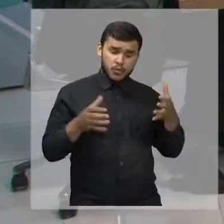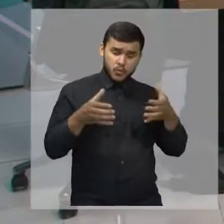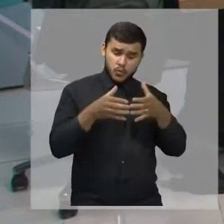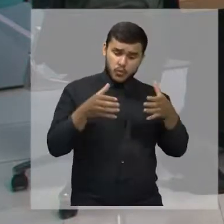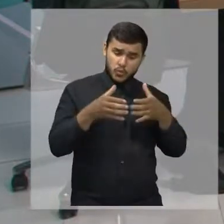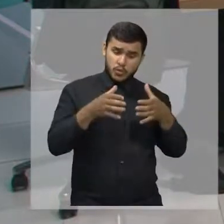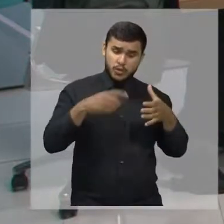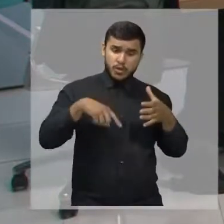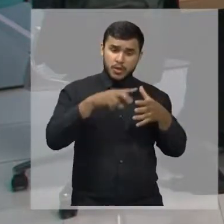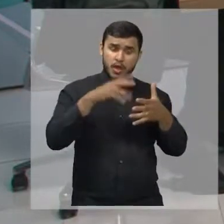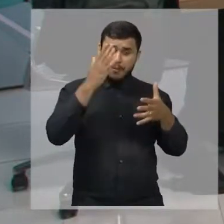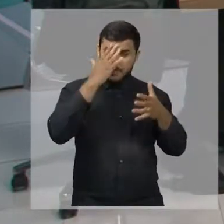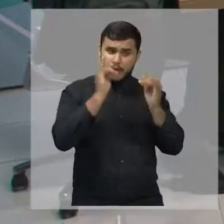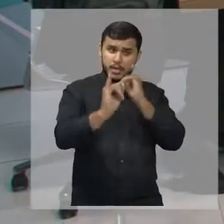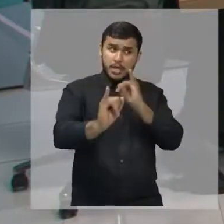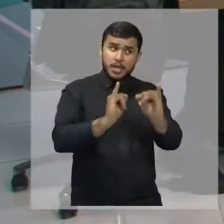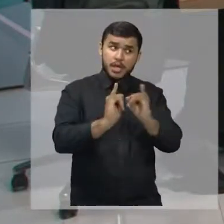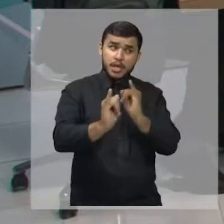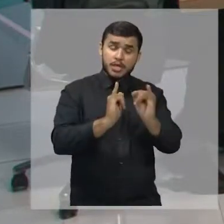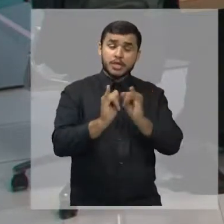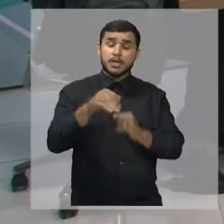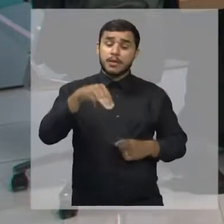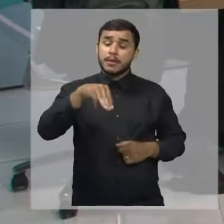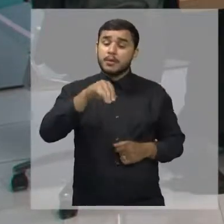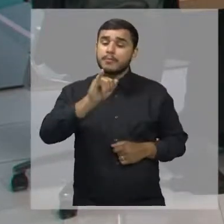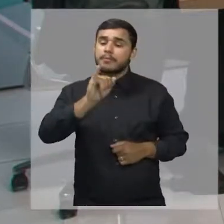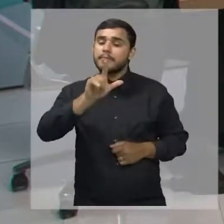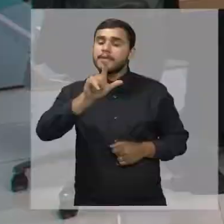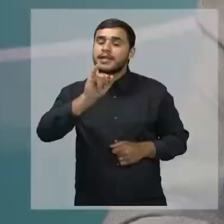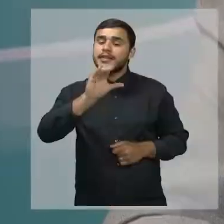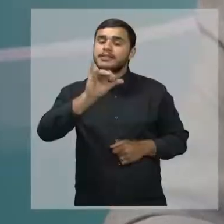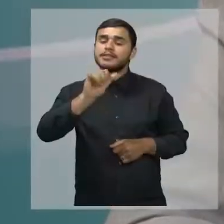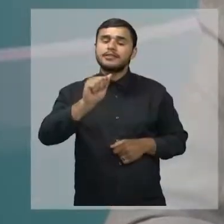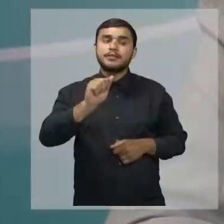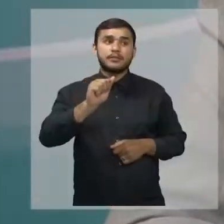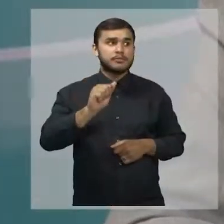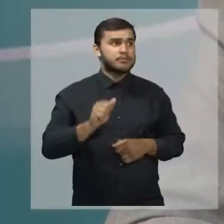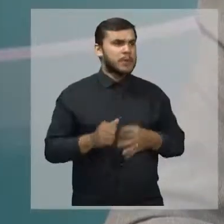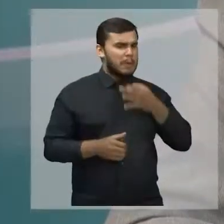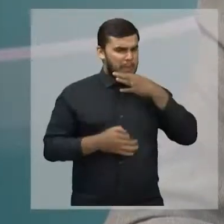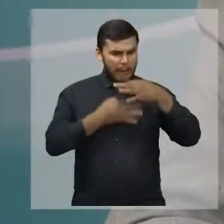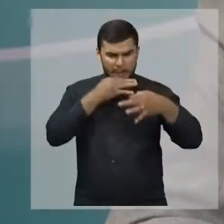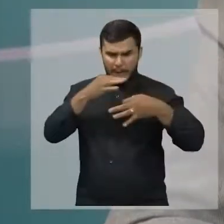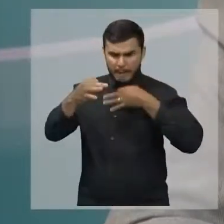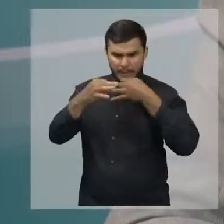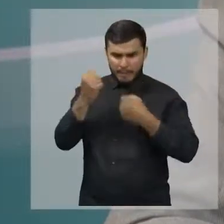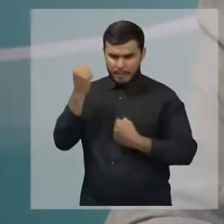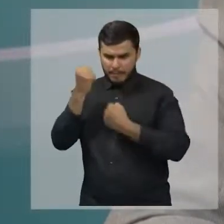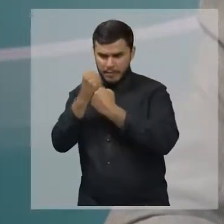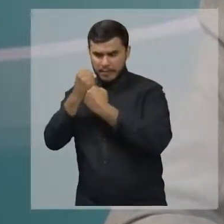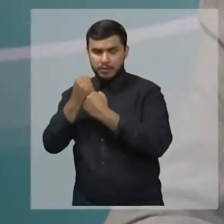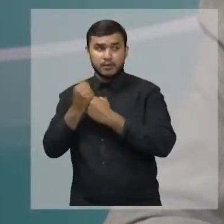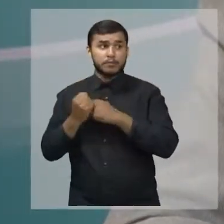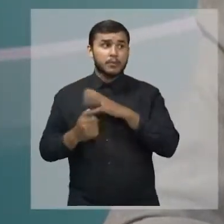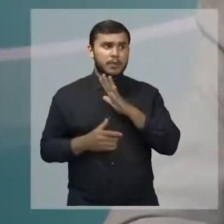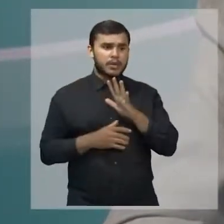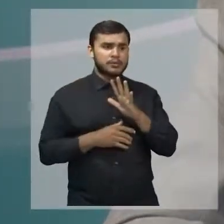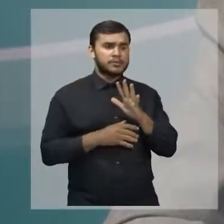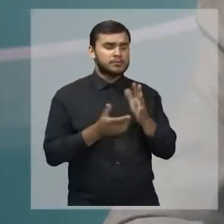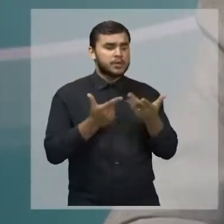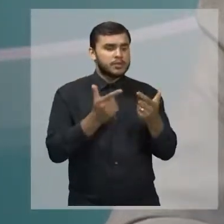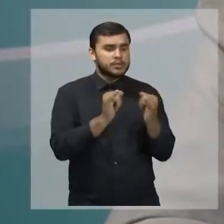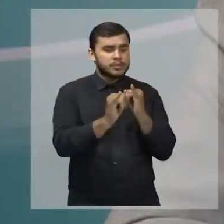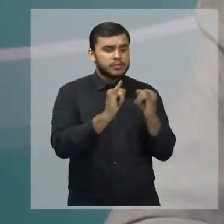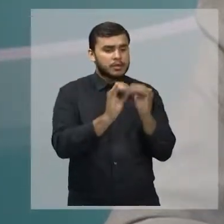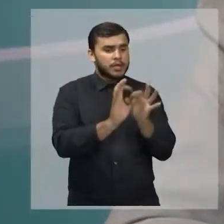Que é uma discussão difícil, porque ninguém quer acabar com a liberdade da internet. Mas, se